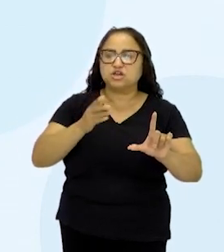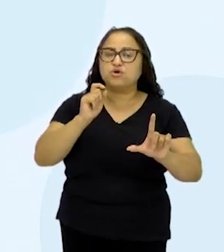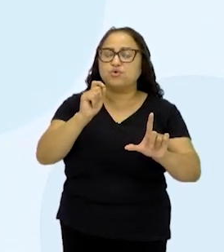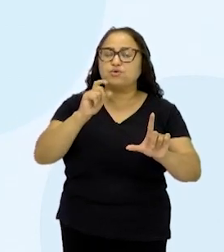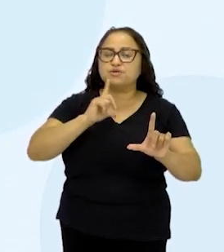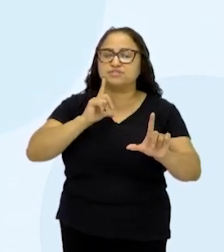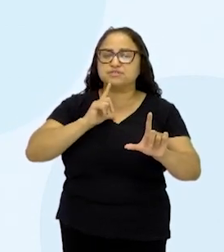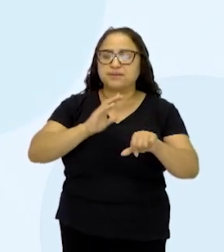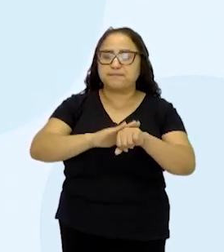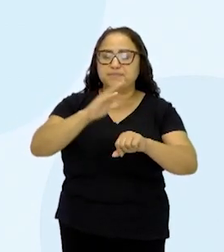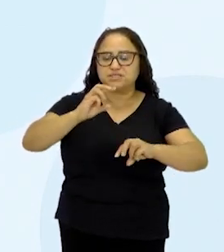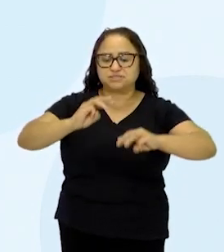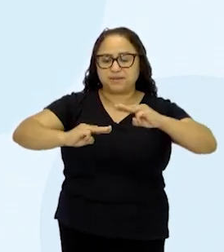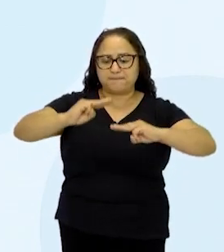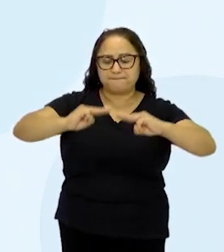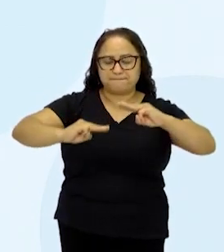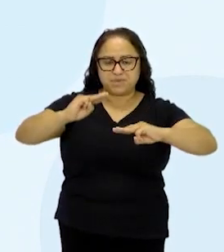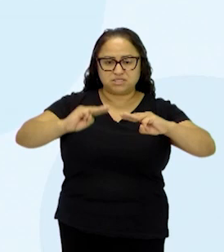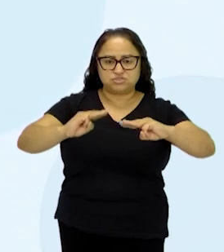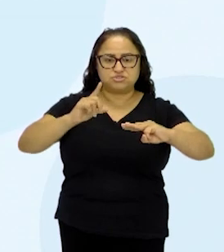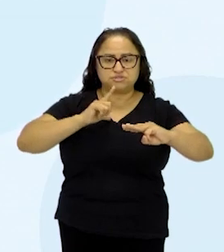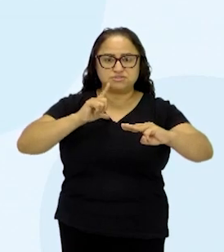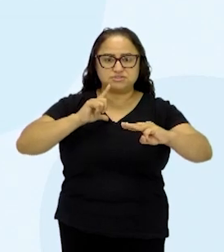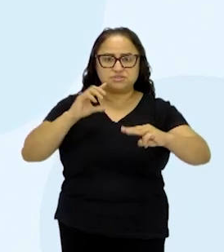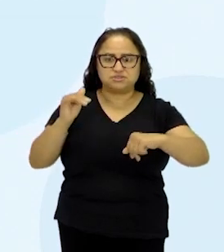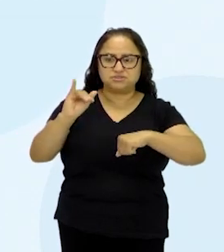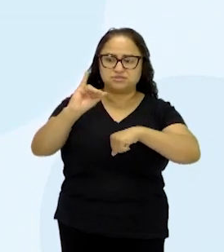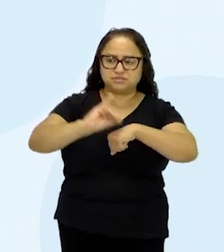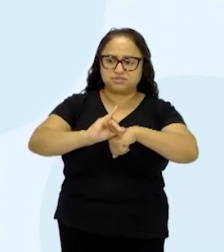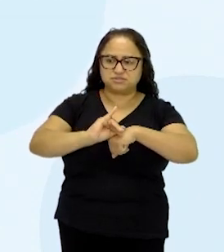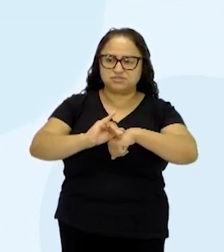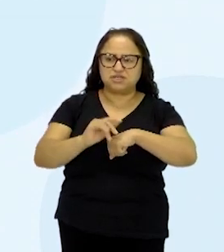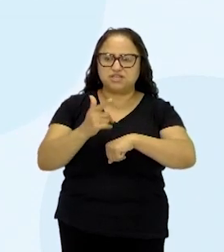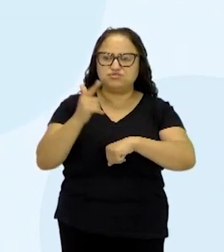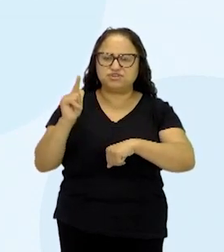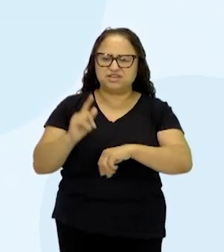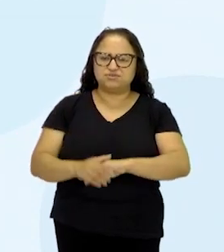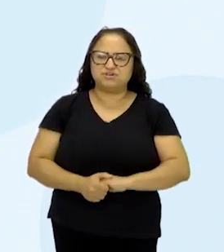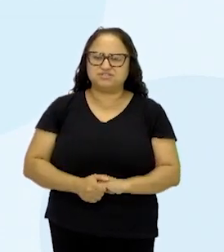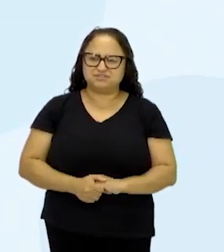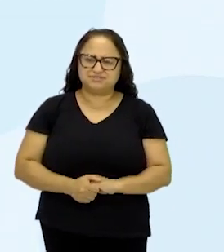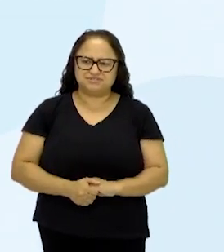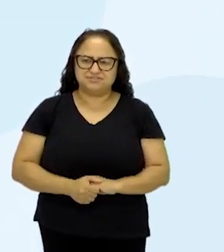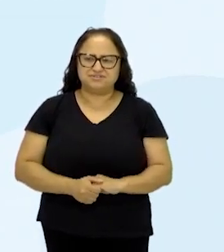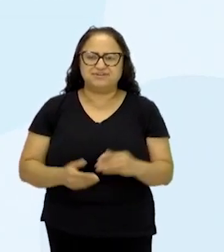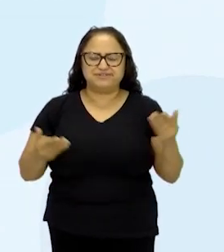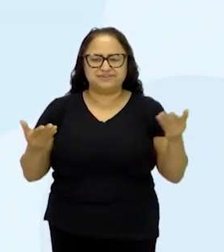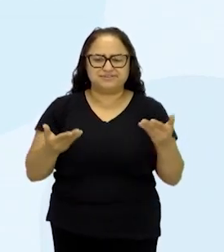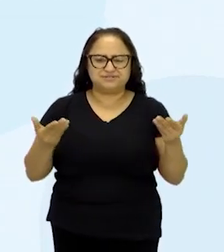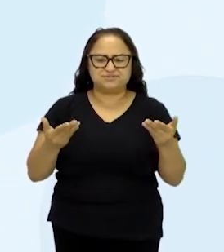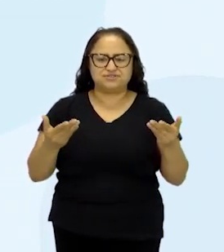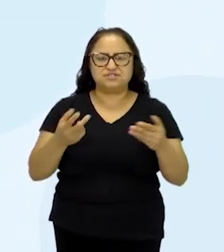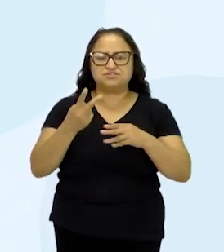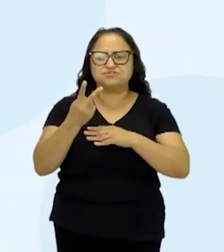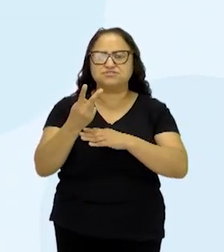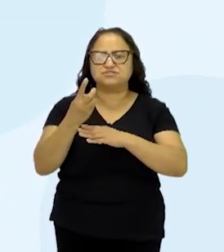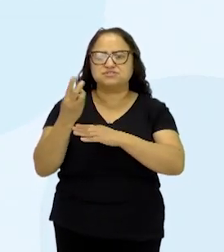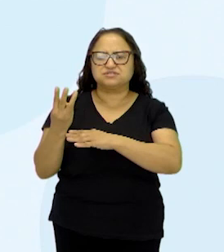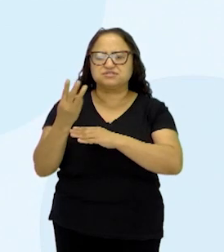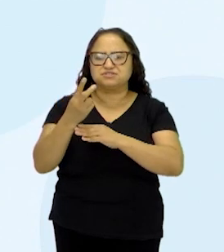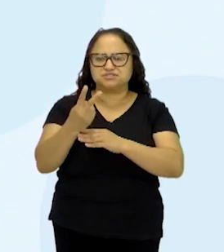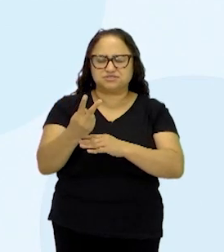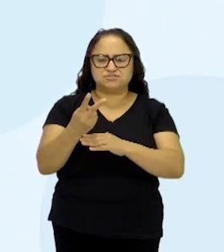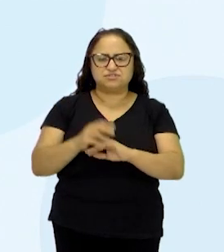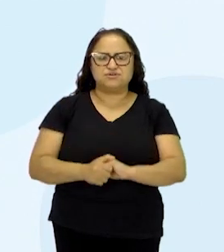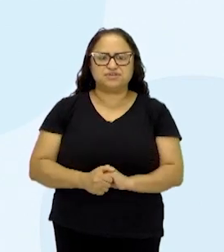ocupam a média das duas posições centrais, né? Porque o nosso resultado total é 232. E como 232